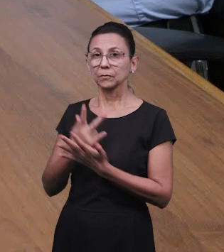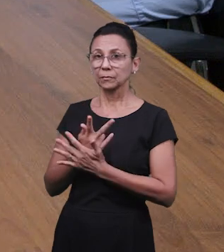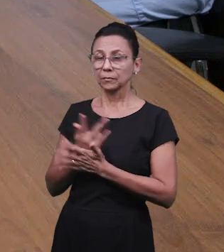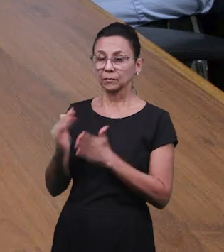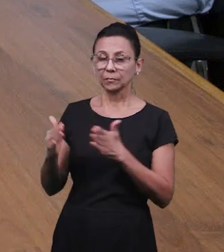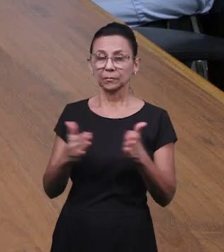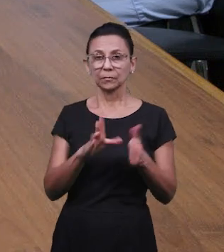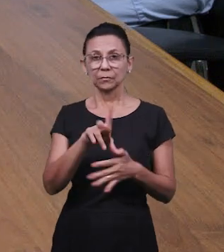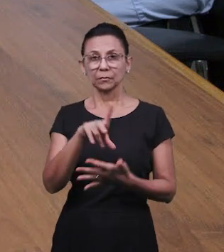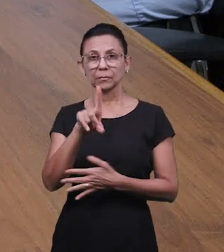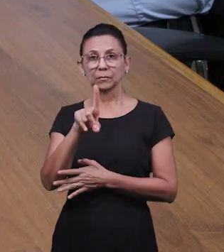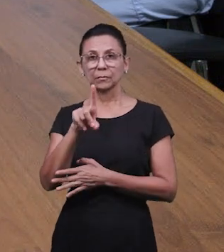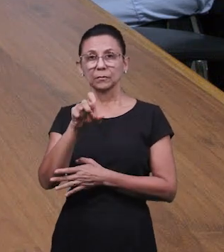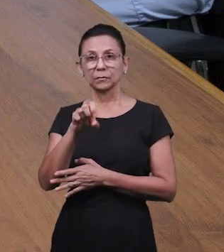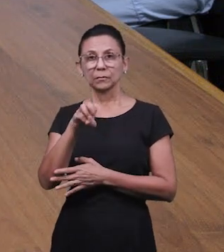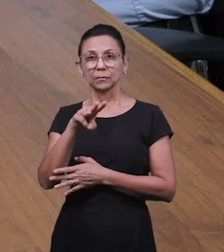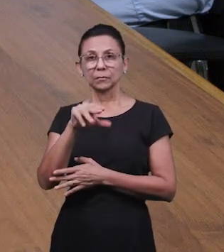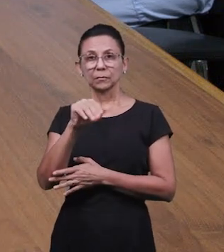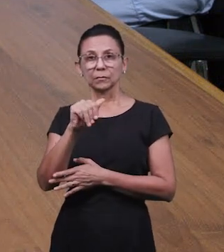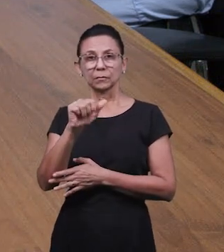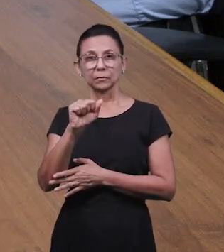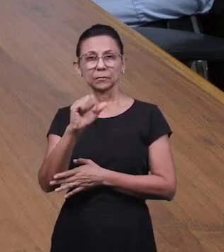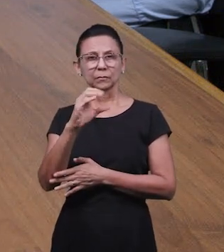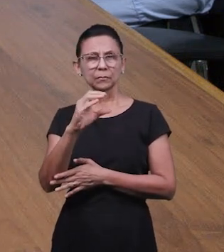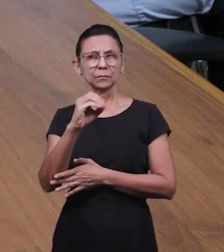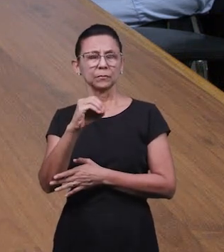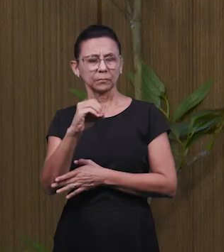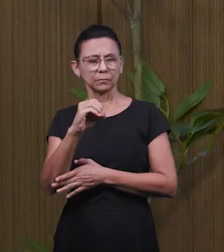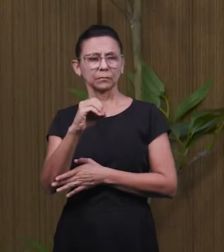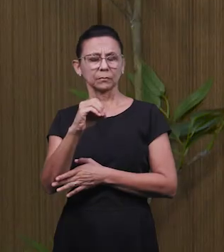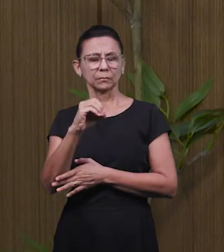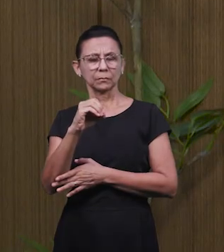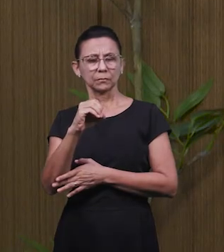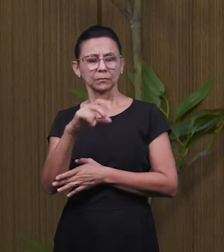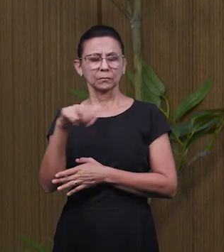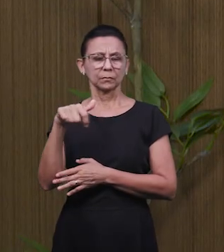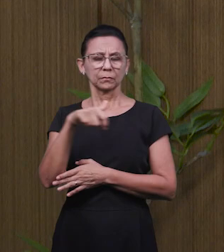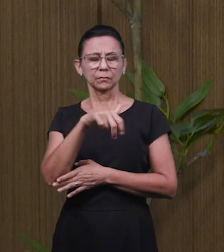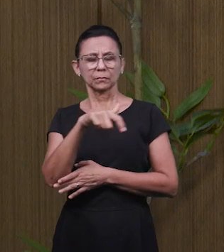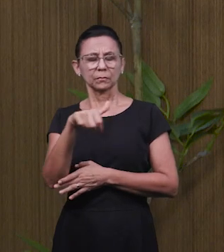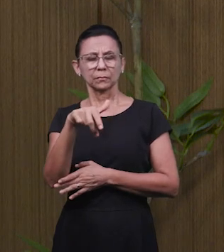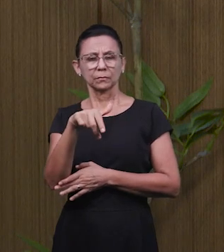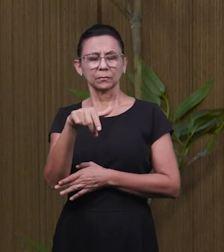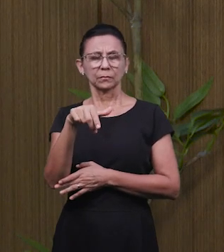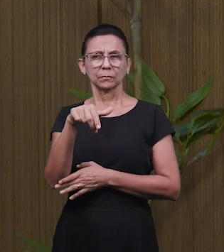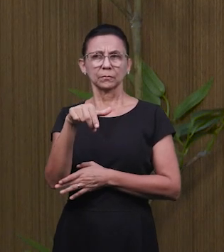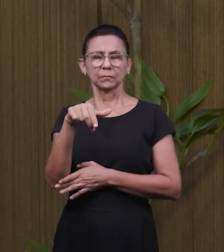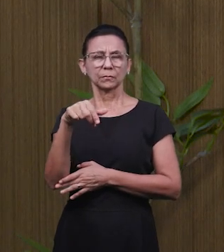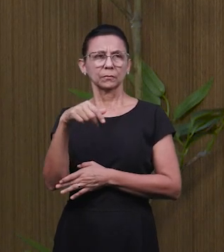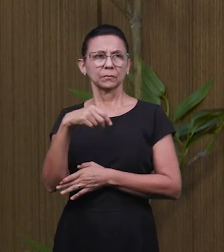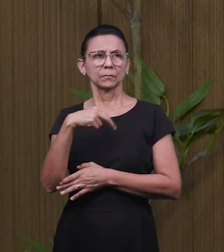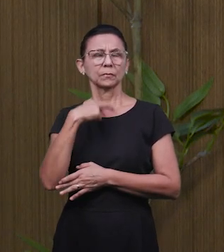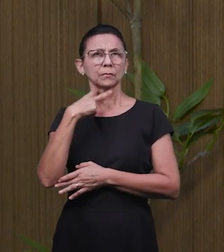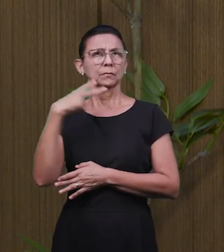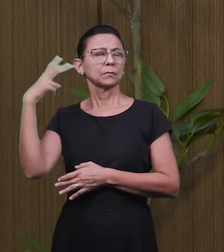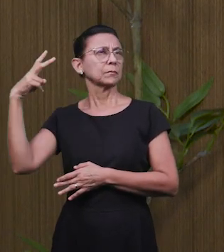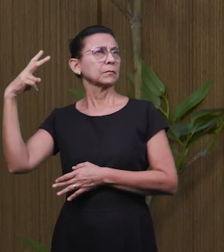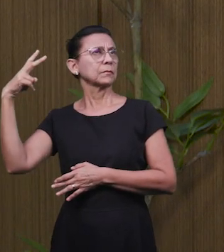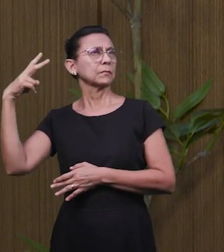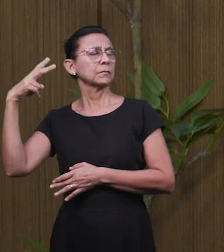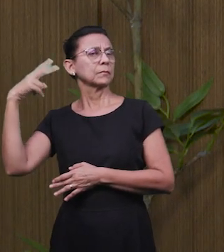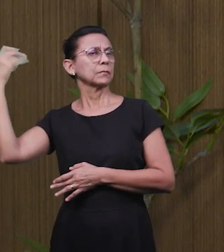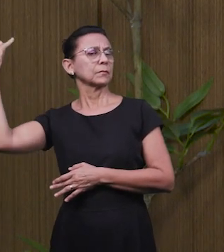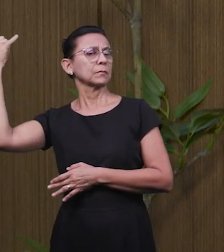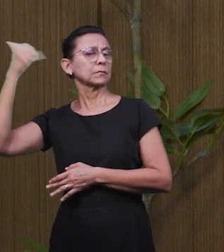No caminho de Damasco, ele ouve uma voz do céu. Saulo, Saulo, por que me